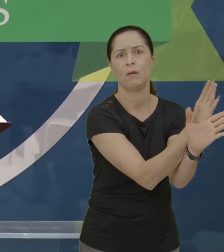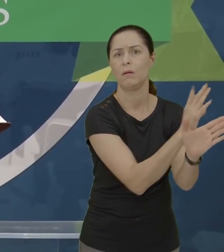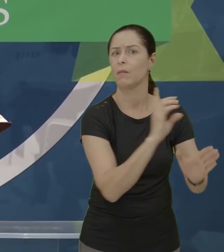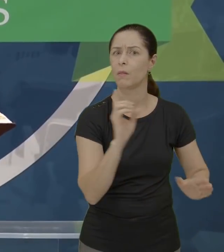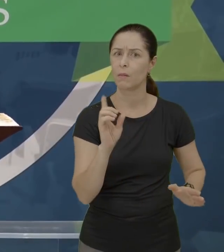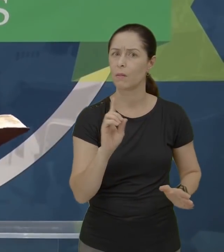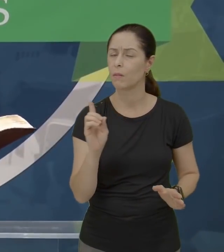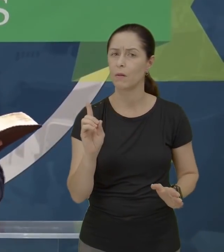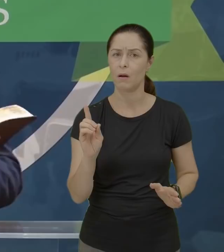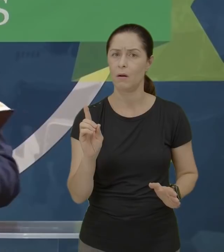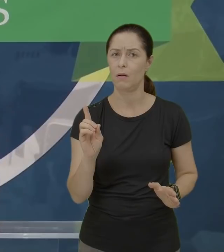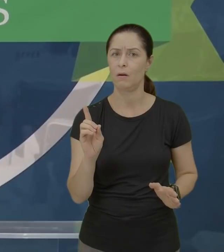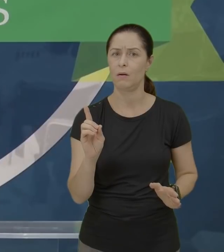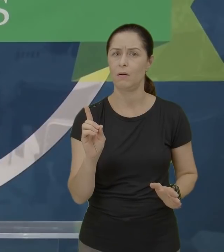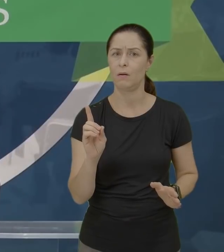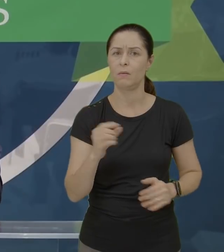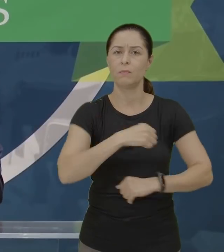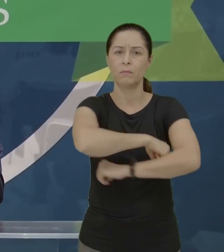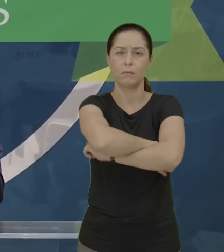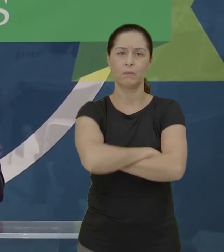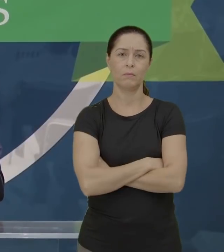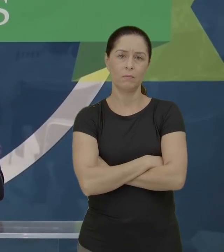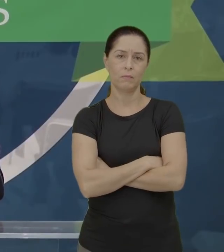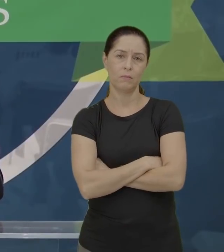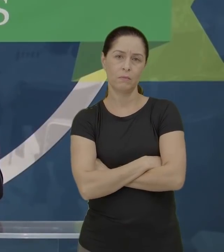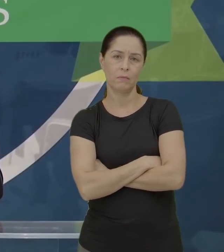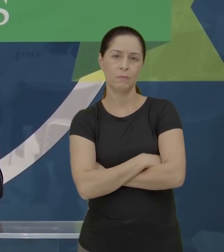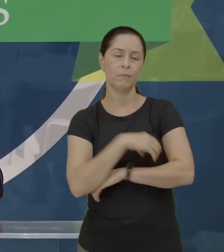omisso, braço cruzado,